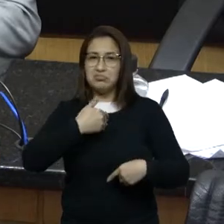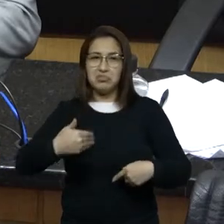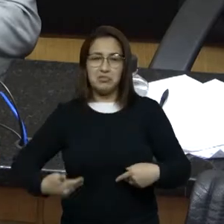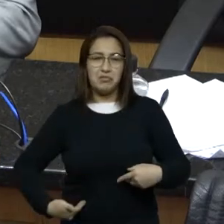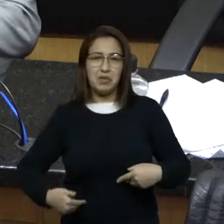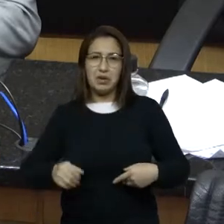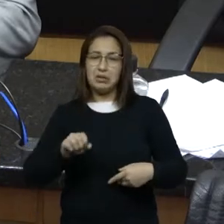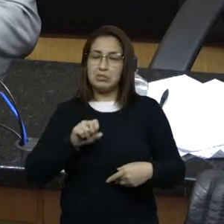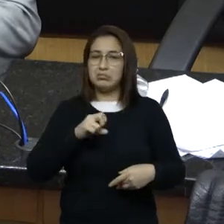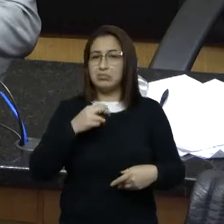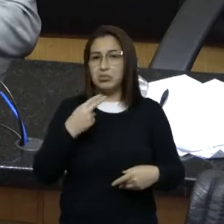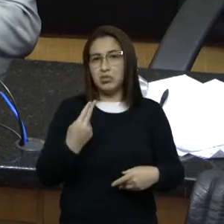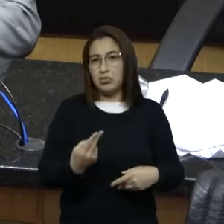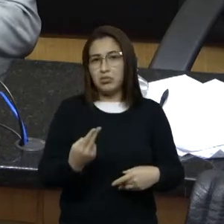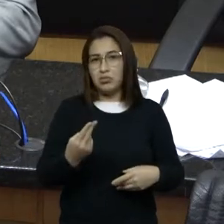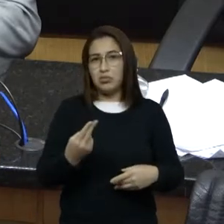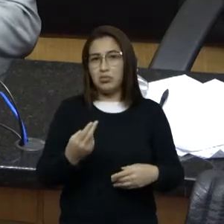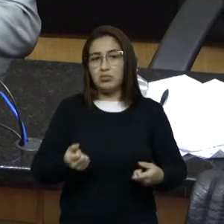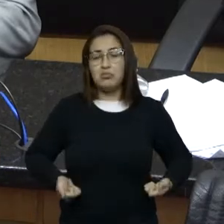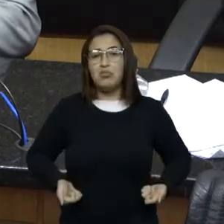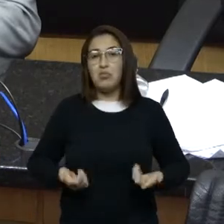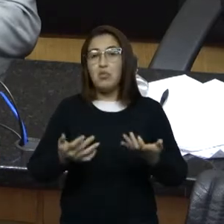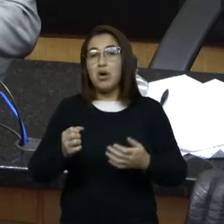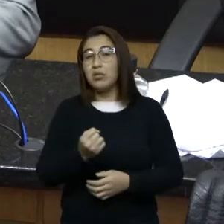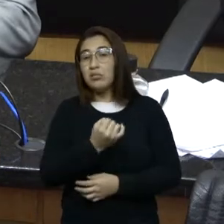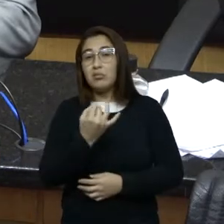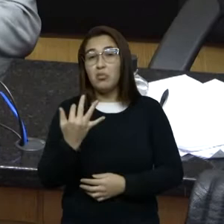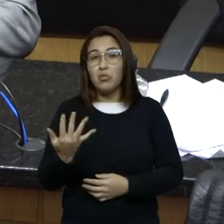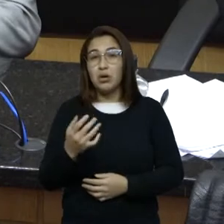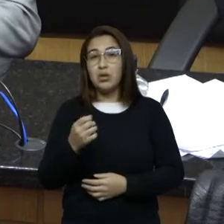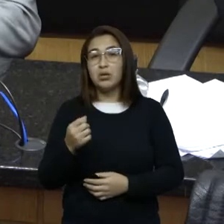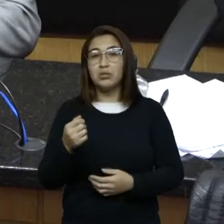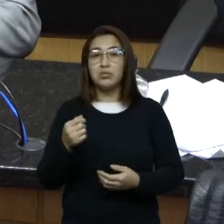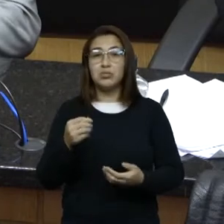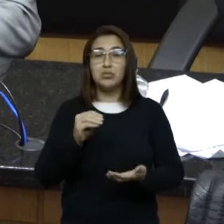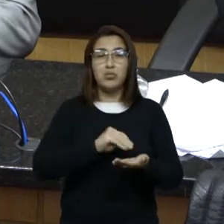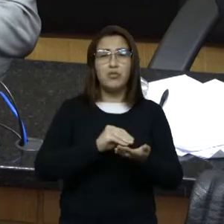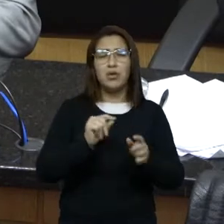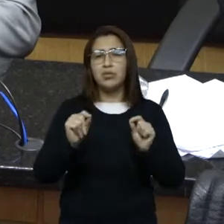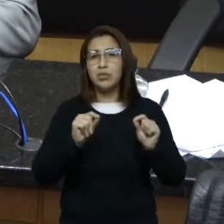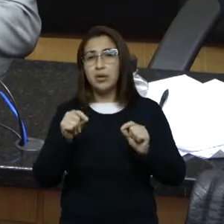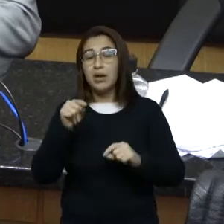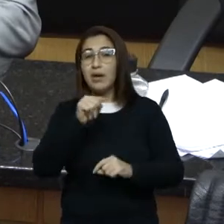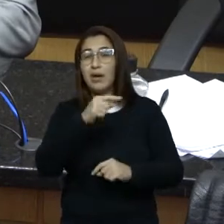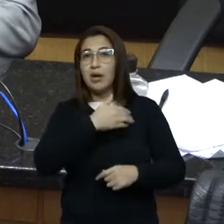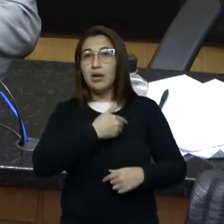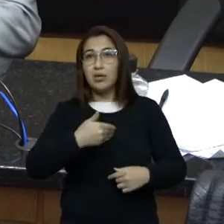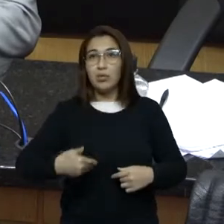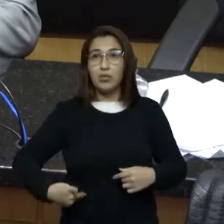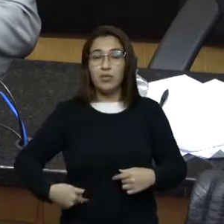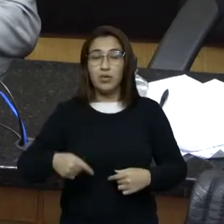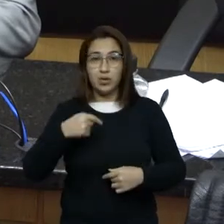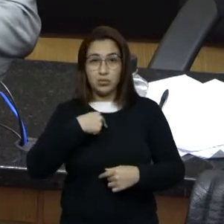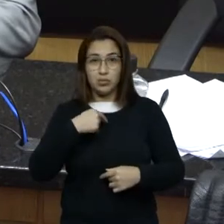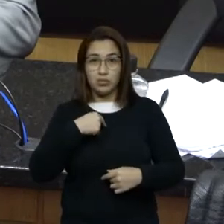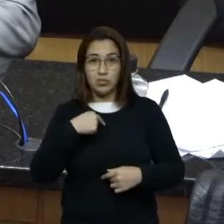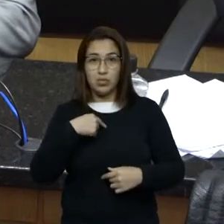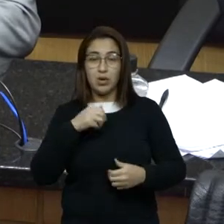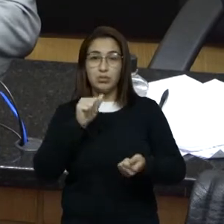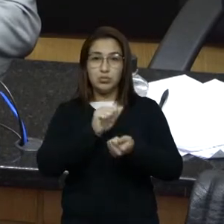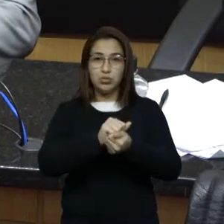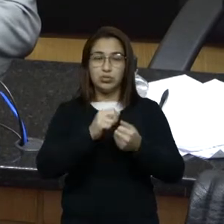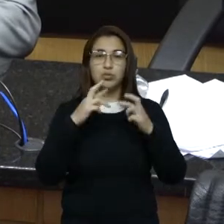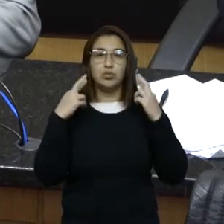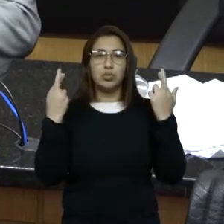ou o que tá gastando ou deixando de gastar este governo eu estive numa reunião